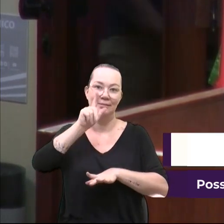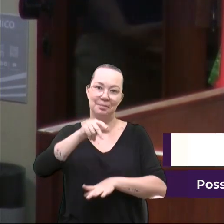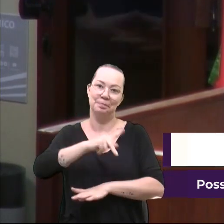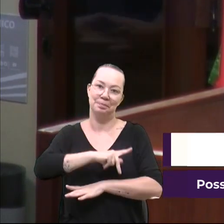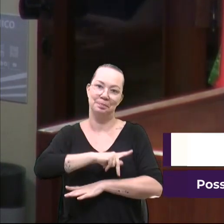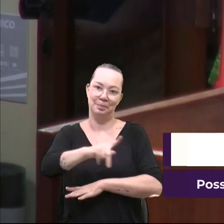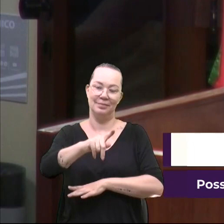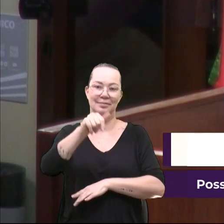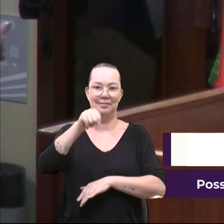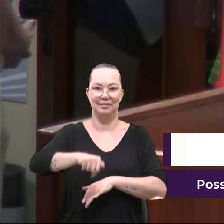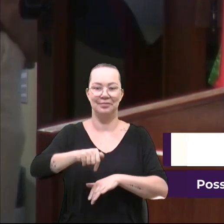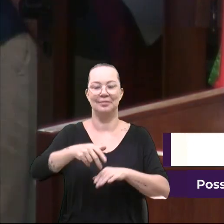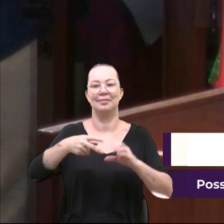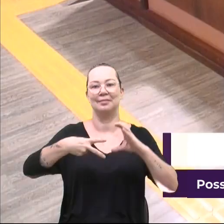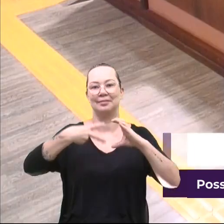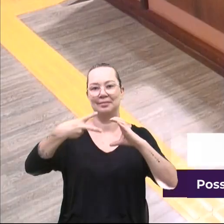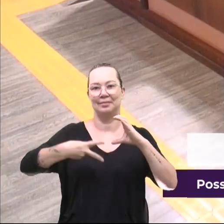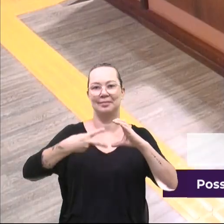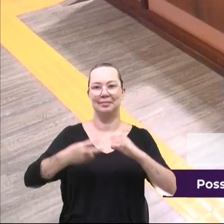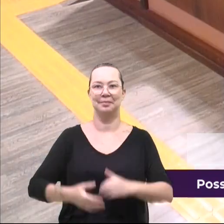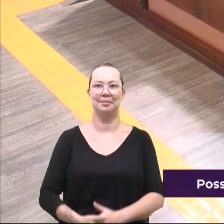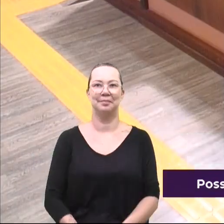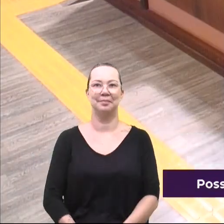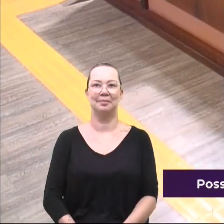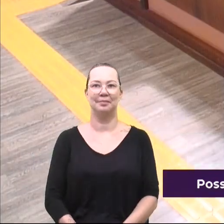presidente deste legislativo.